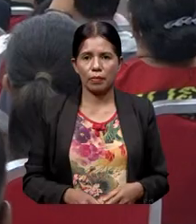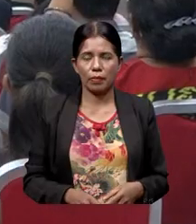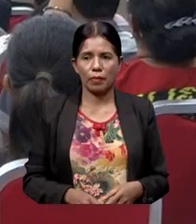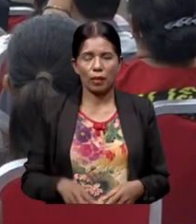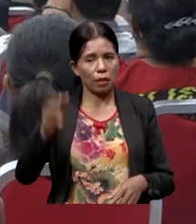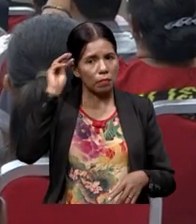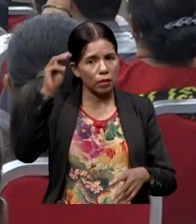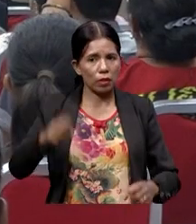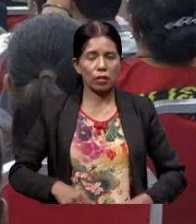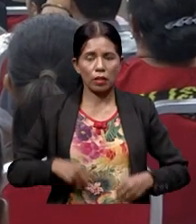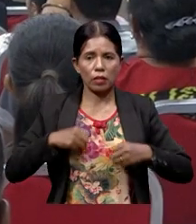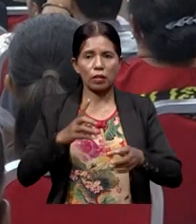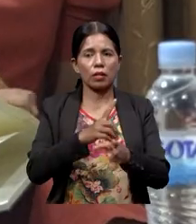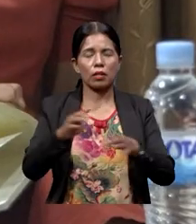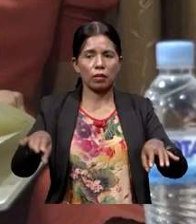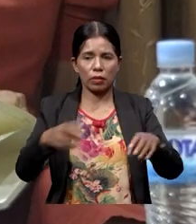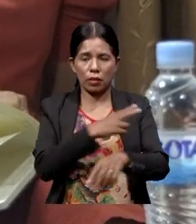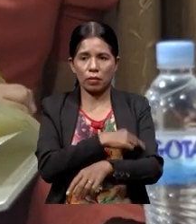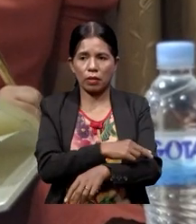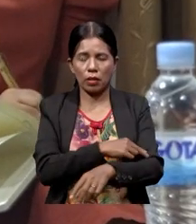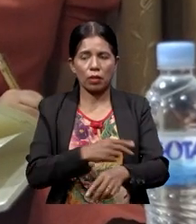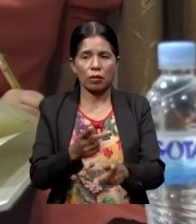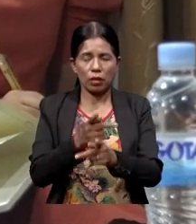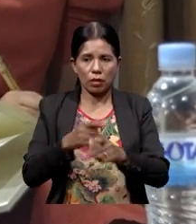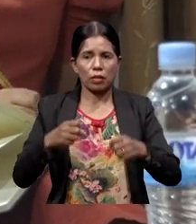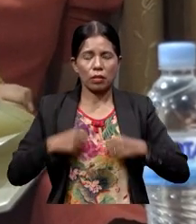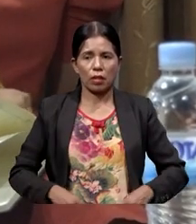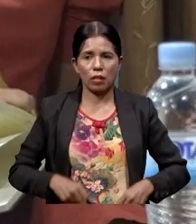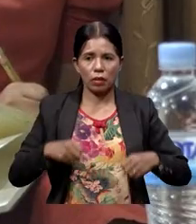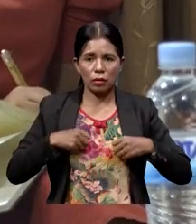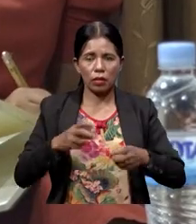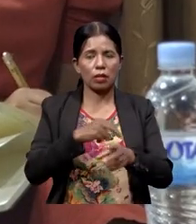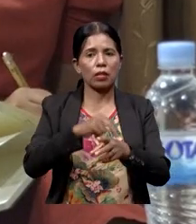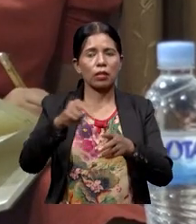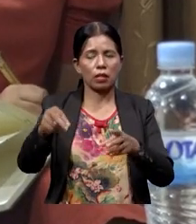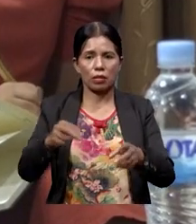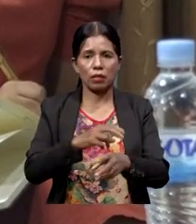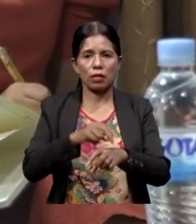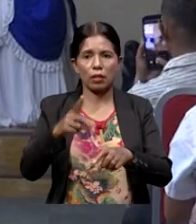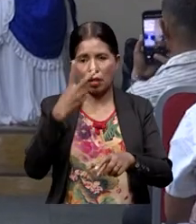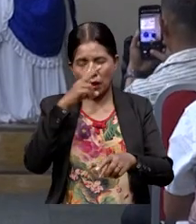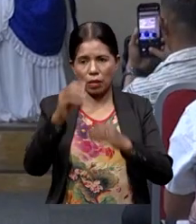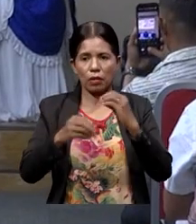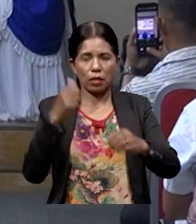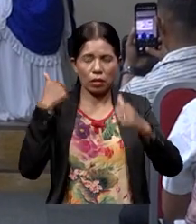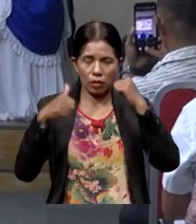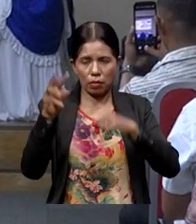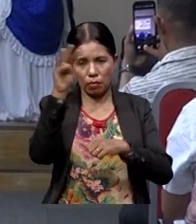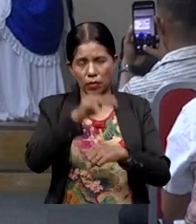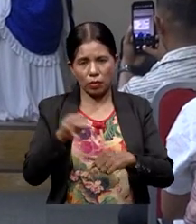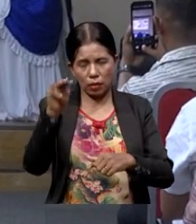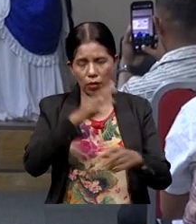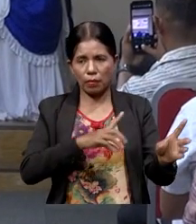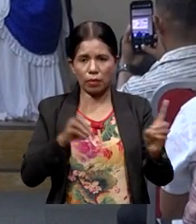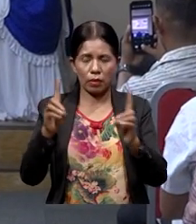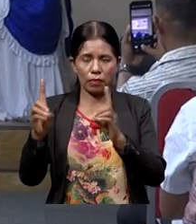Ministério Saúde li husi Direção Geral Serviço Hospitalar, Cuidado Saúde Primária no Direção Nacional Nutrição, halo avaliação ba atividade monitorização e